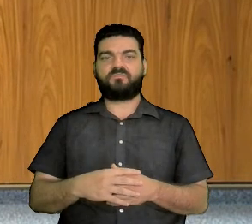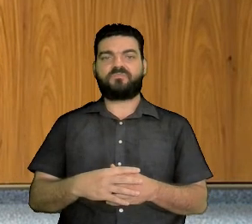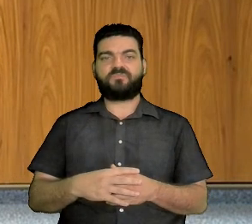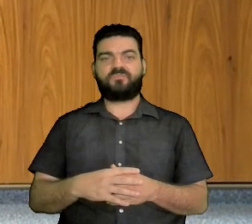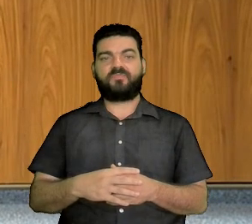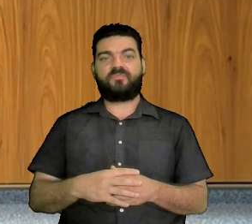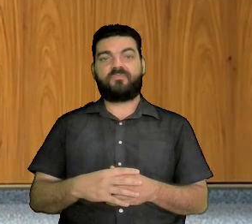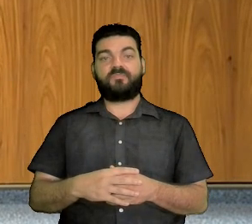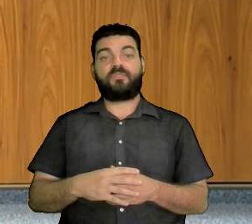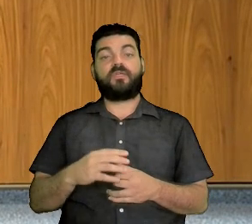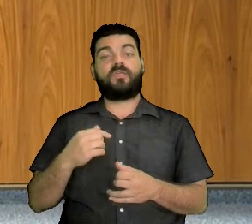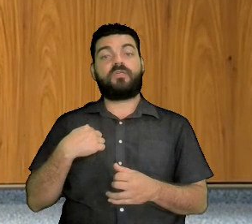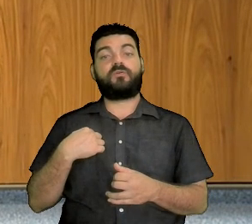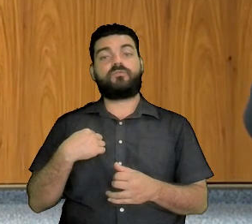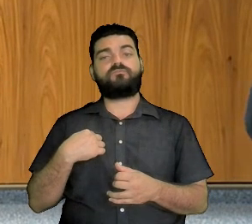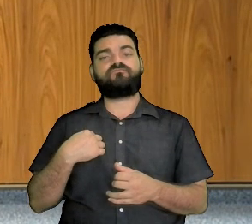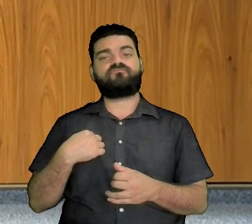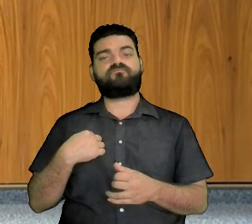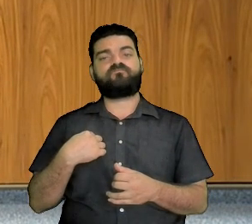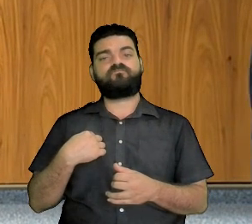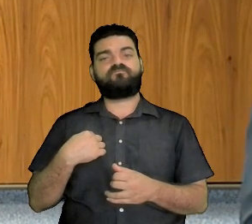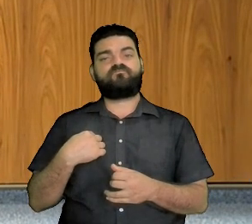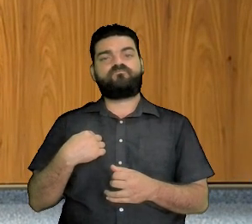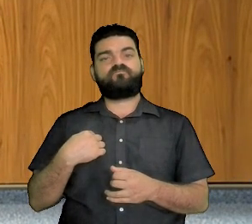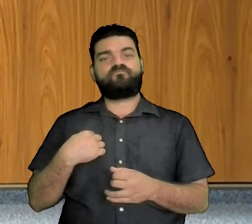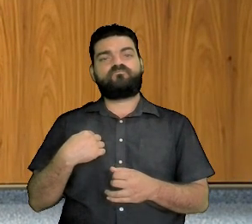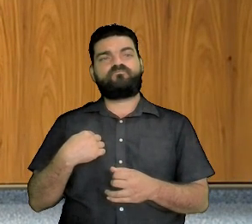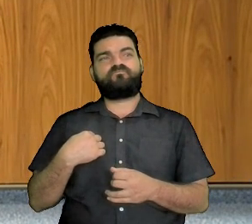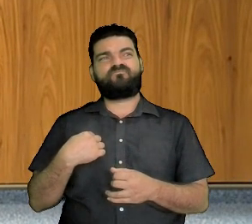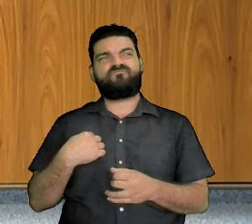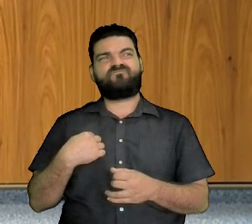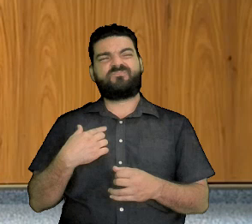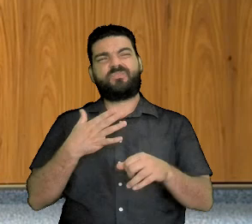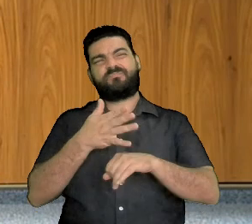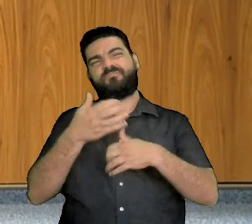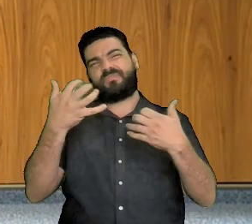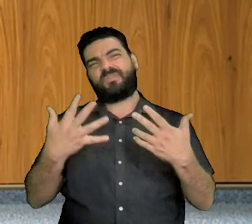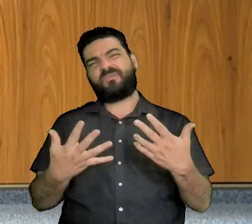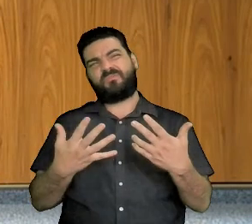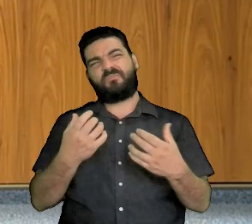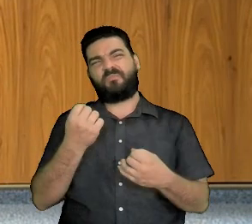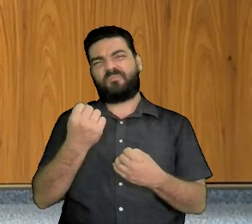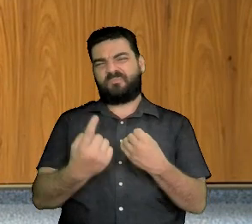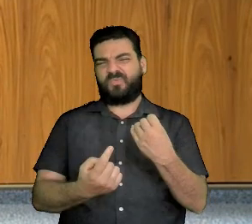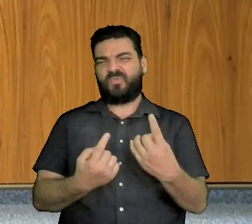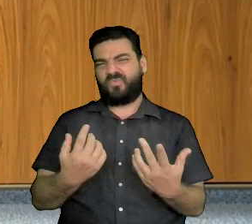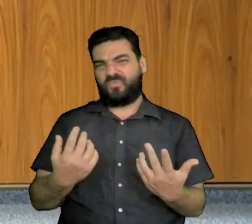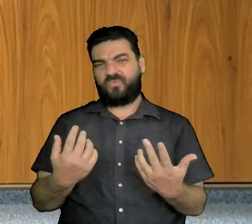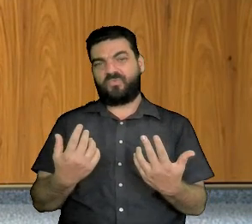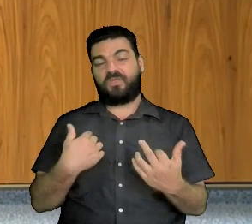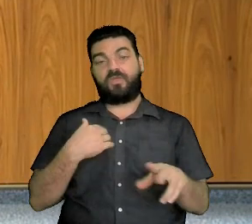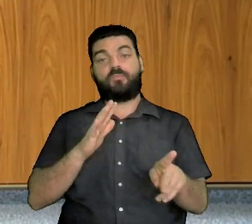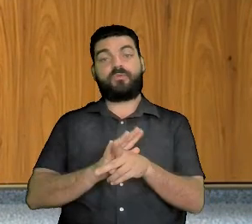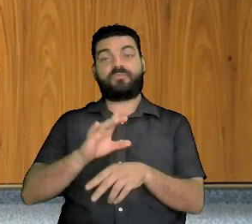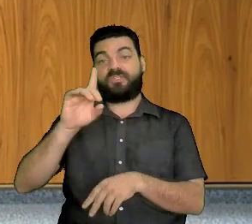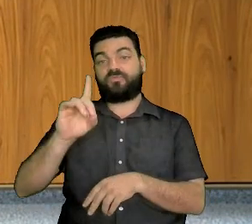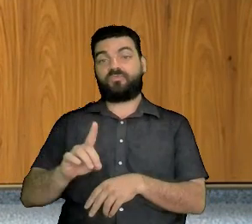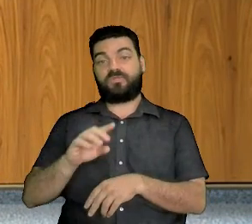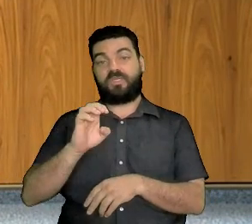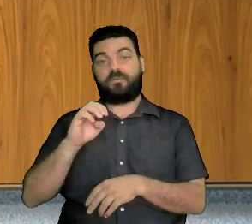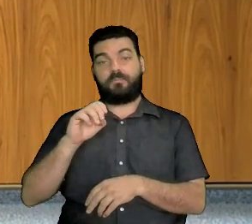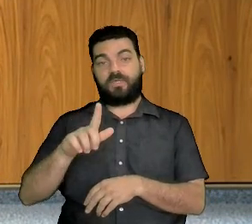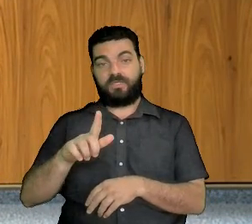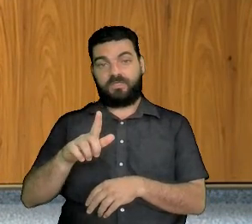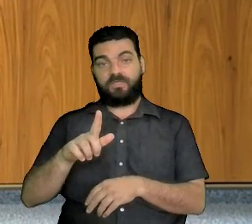com a sua palestra. A minha intervenção vai ser bem pontual. Eu estou até